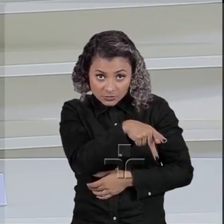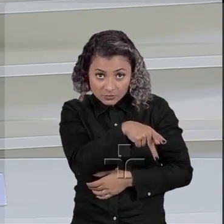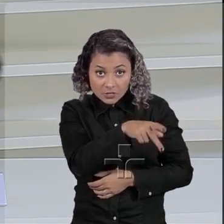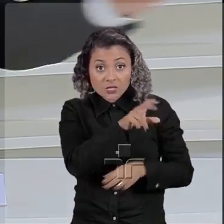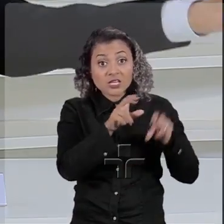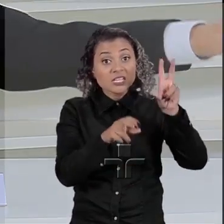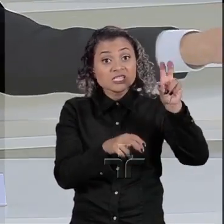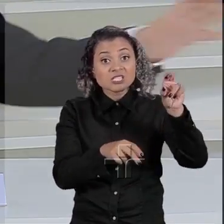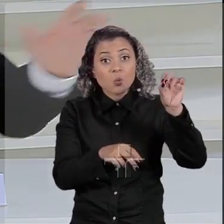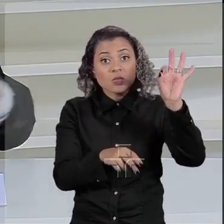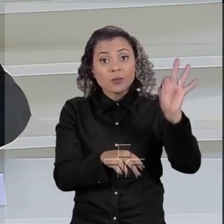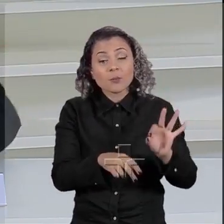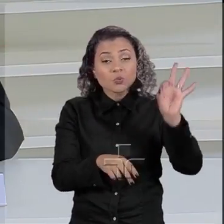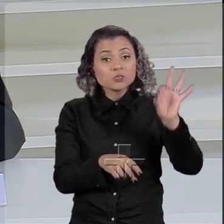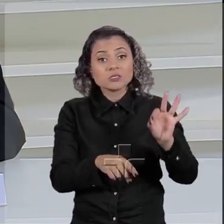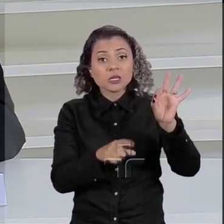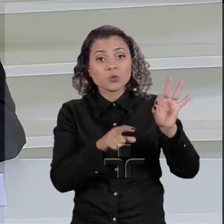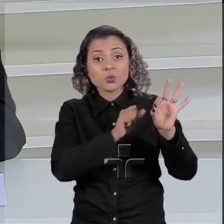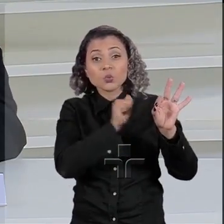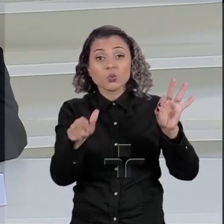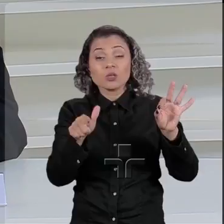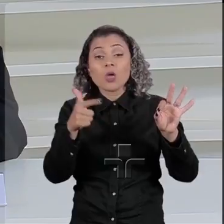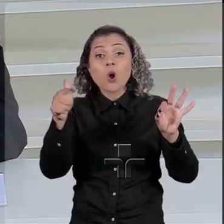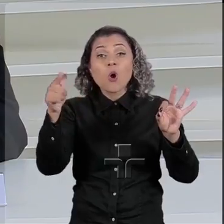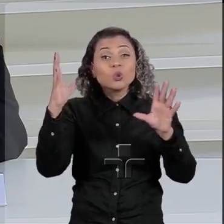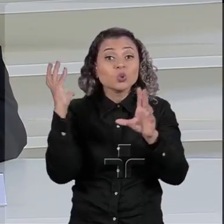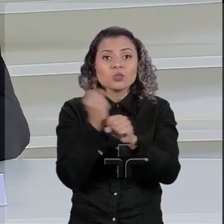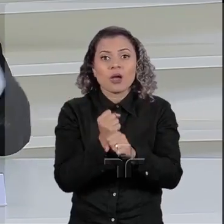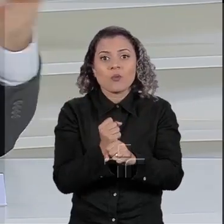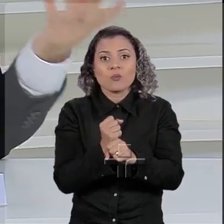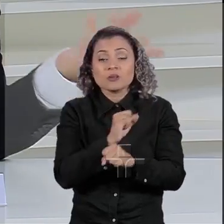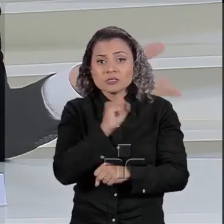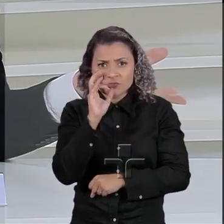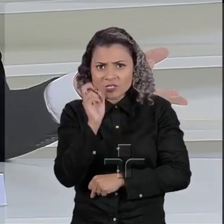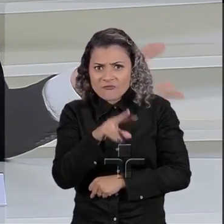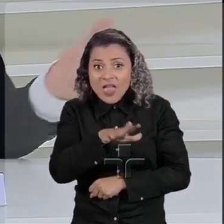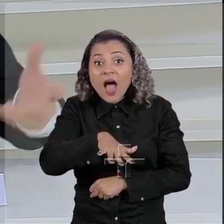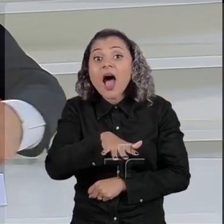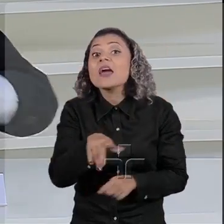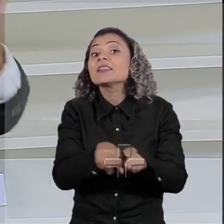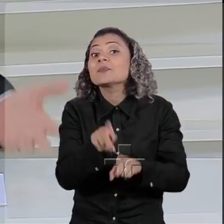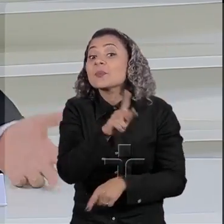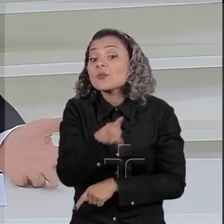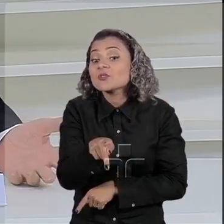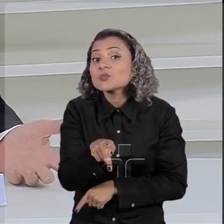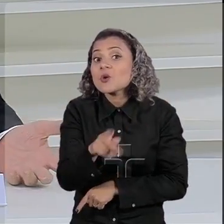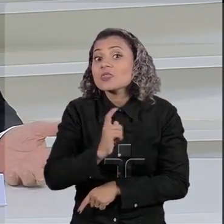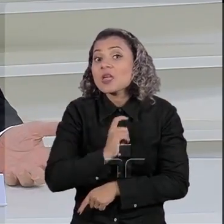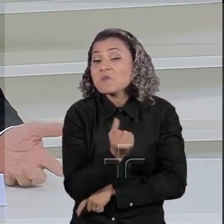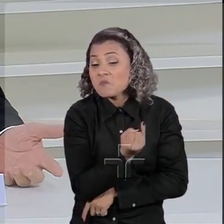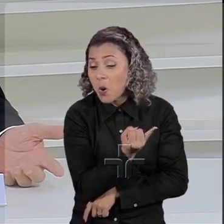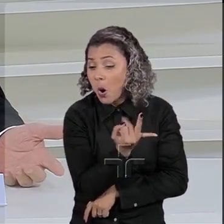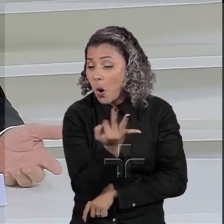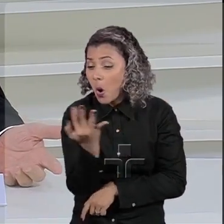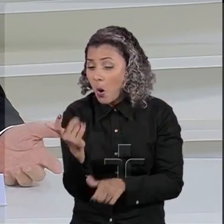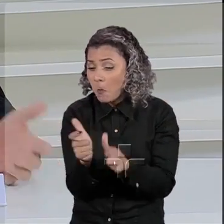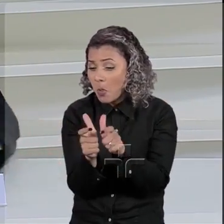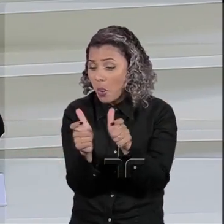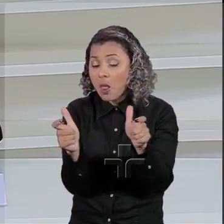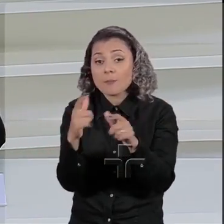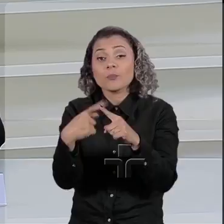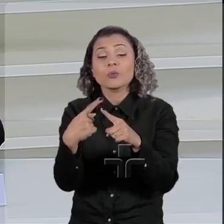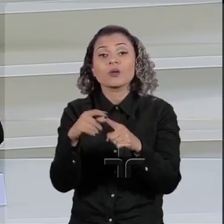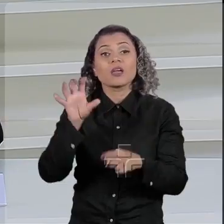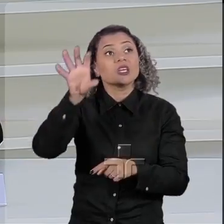50% do déficit total previdenciário. Se você agregar os professores, que é outra categoria muito numerosa nos estados, porque o estado é